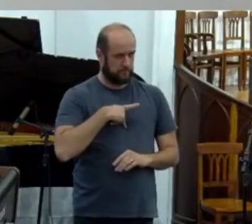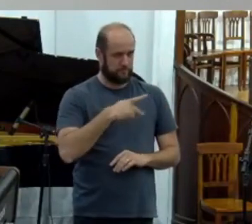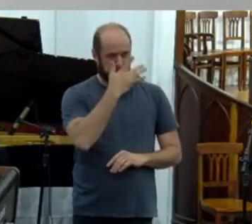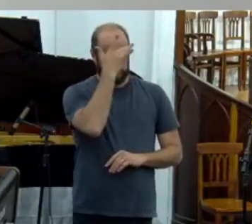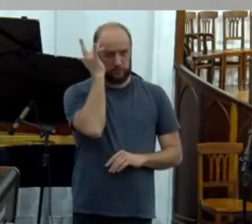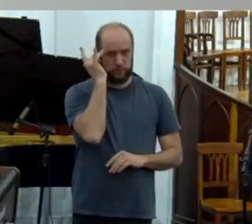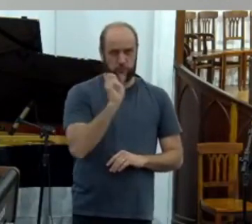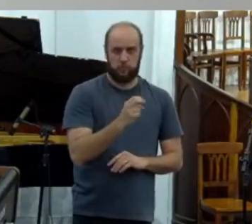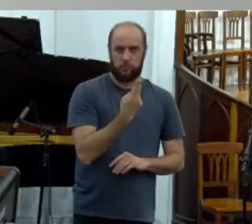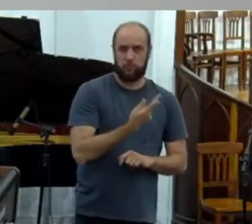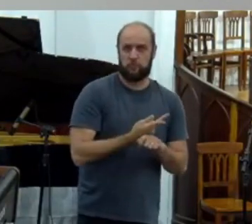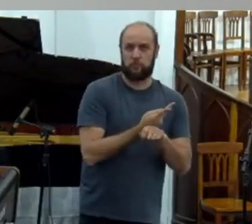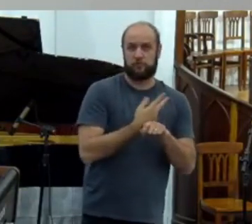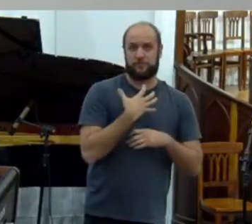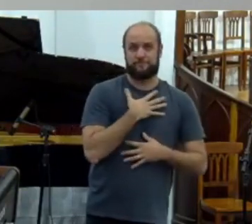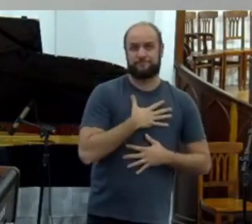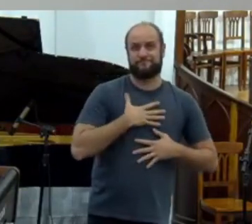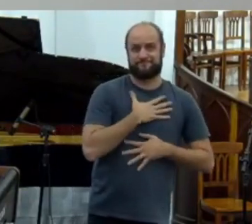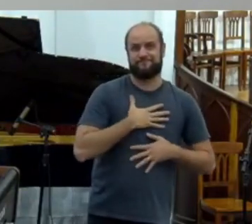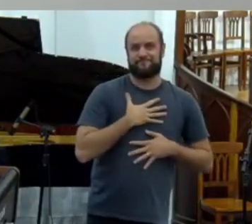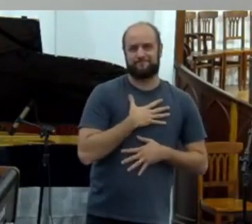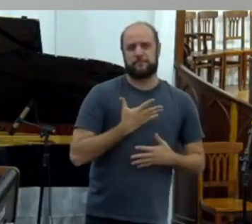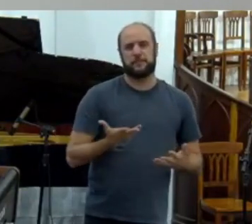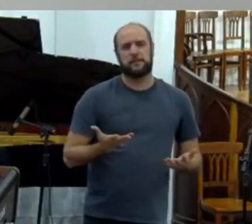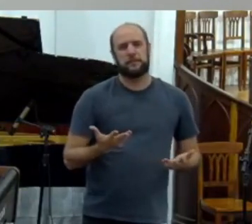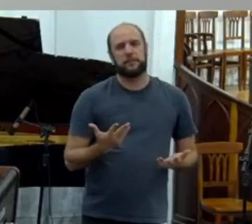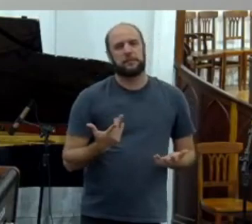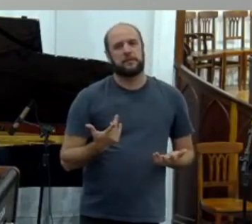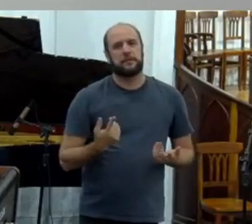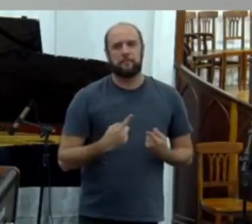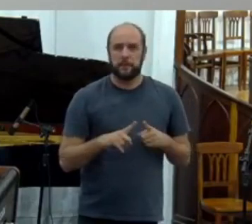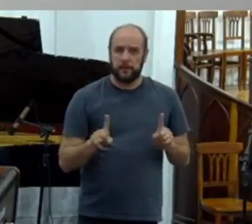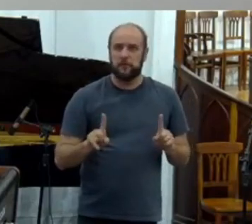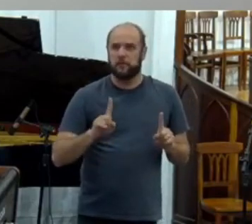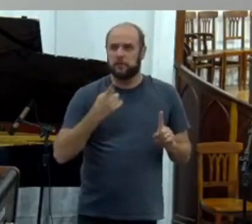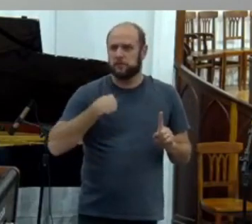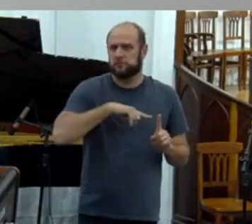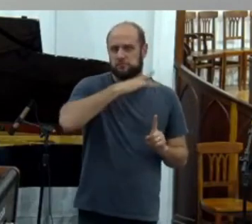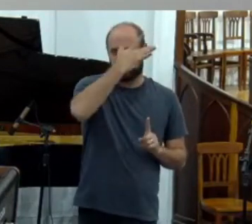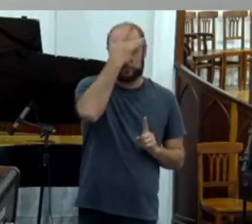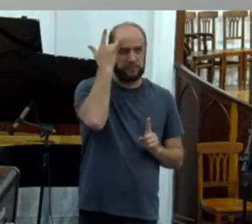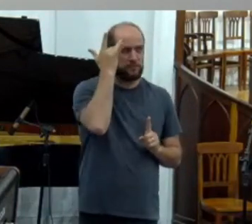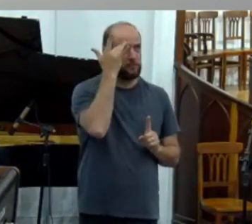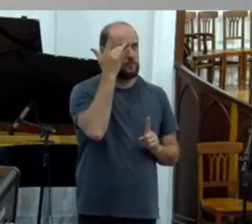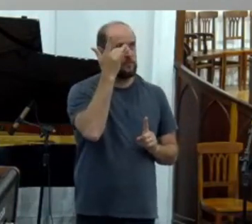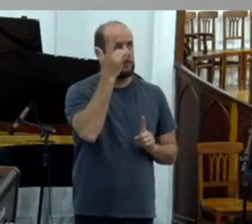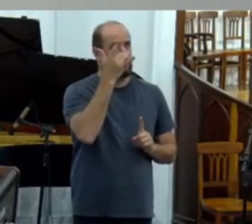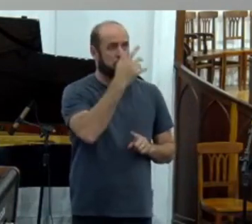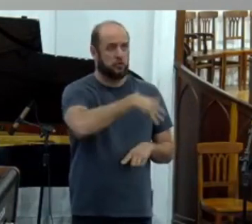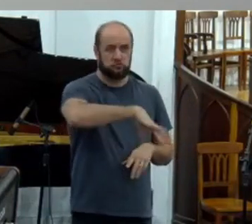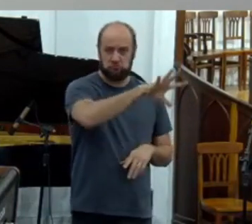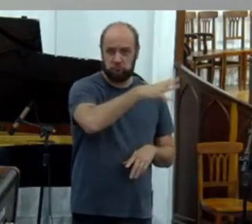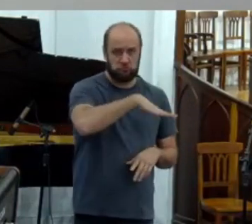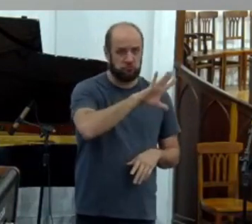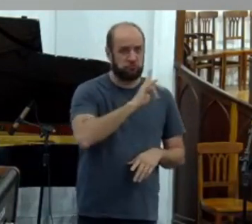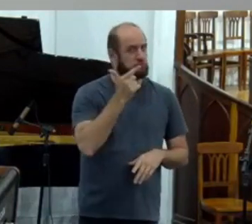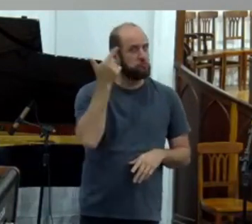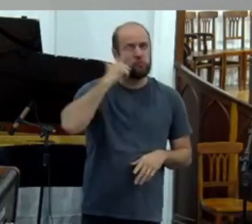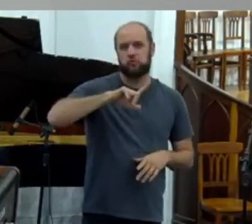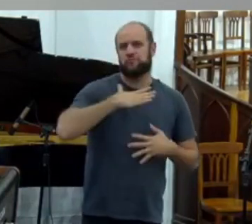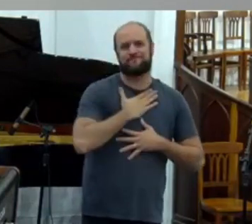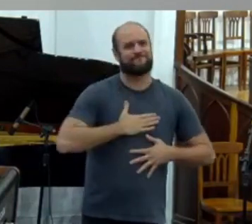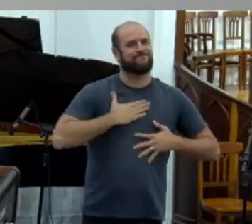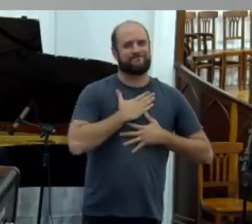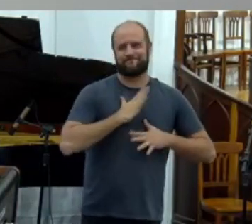então na busca por prazeres. Nós chegamos à conclusão de que essas coisas não são suficientes para então nos